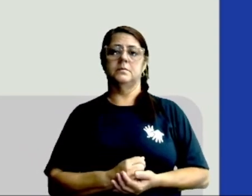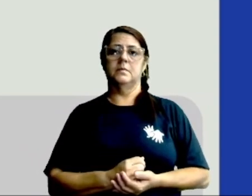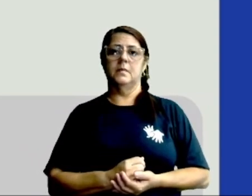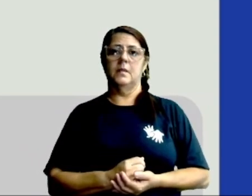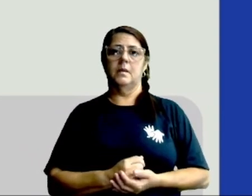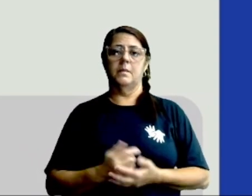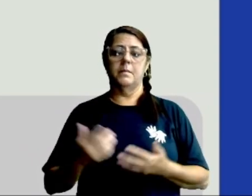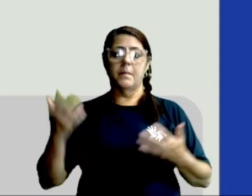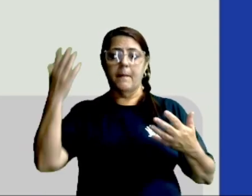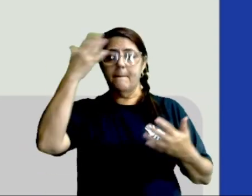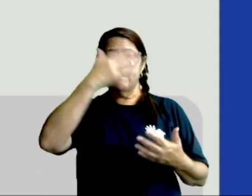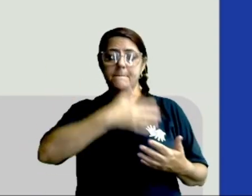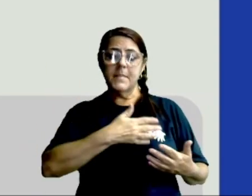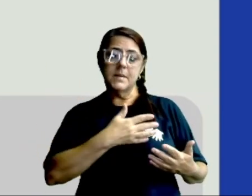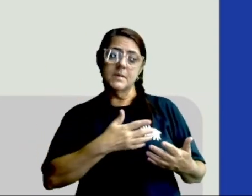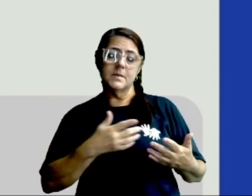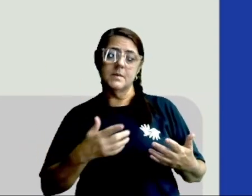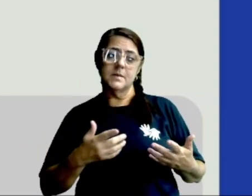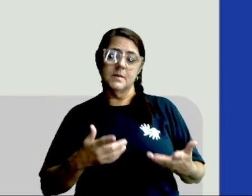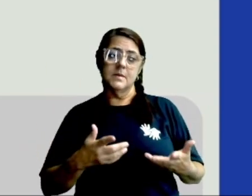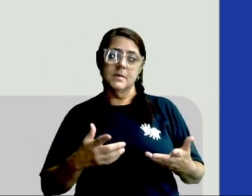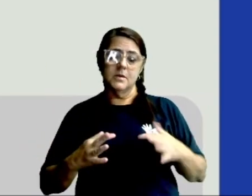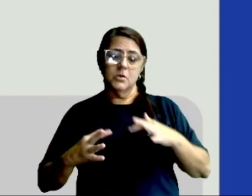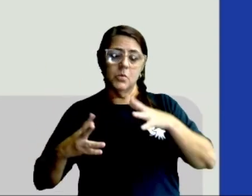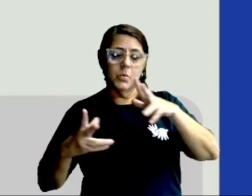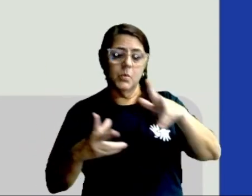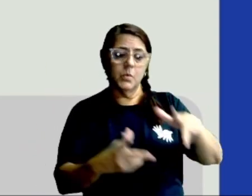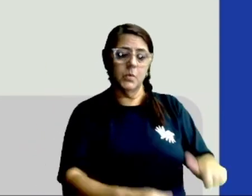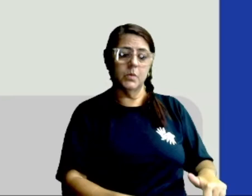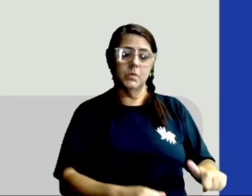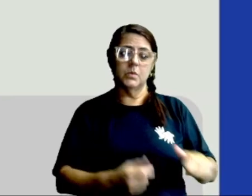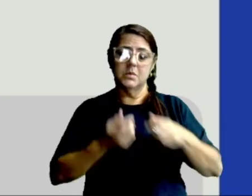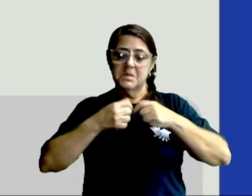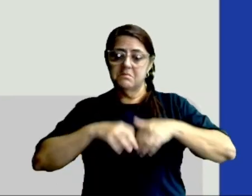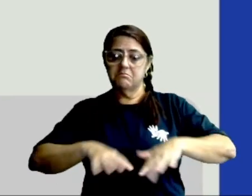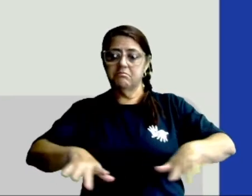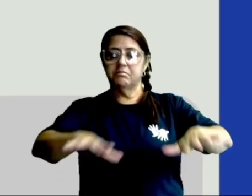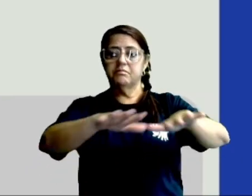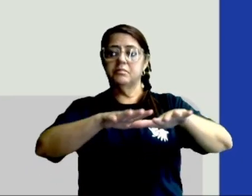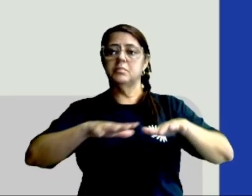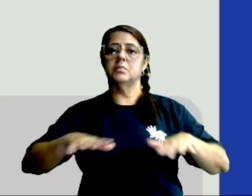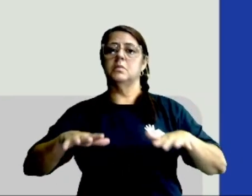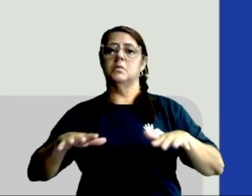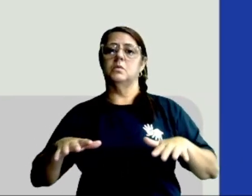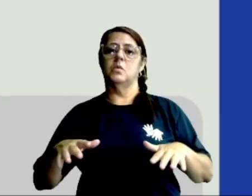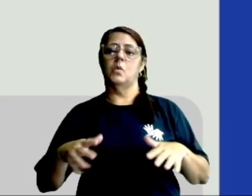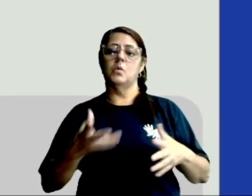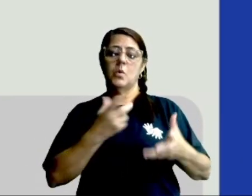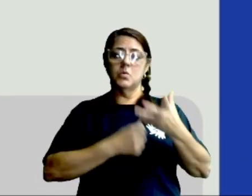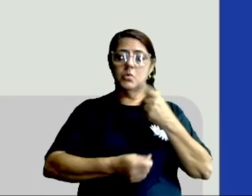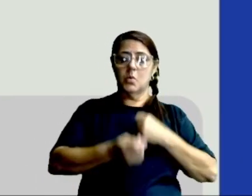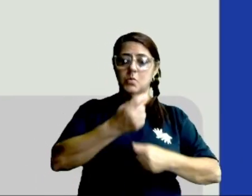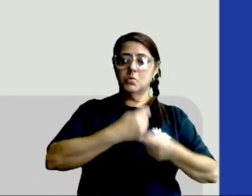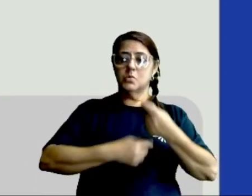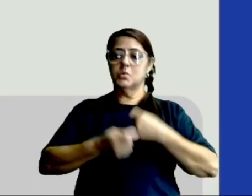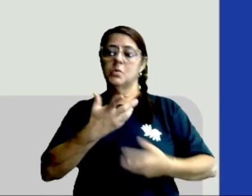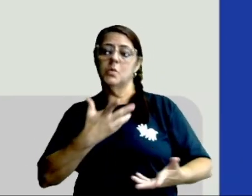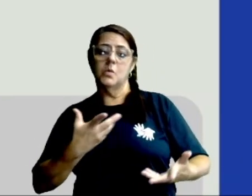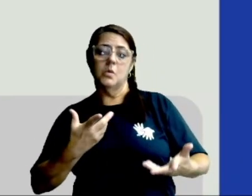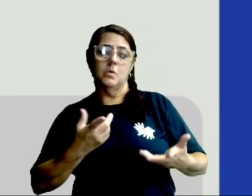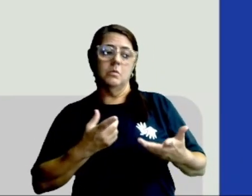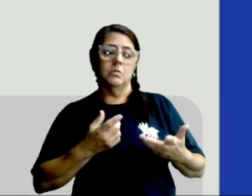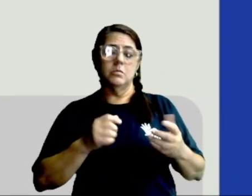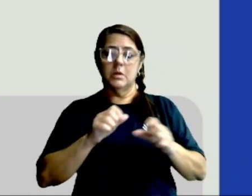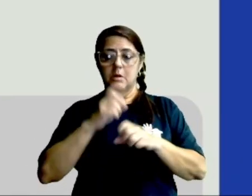está presente, assim, tem uma grande presença no mundo todo e é grande influência no nosso consumo, no nosso dia a dia, na